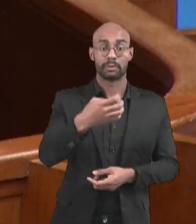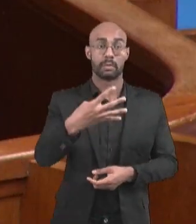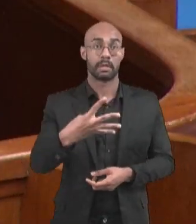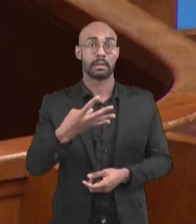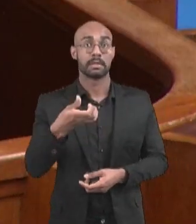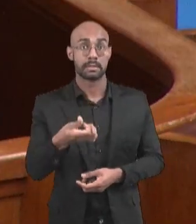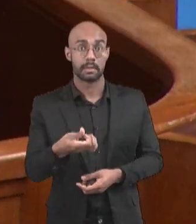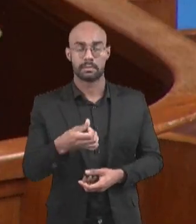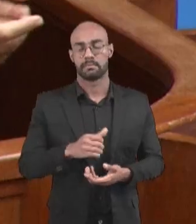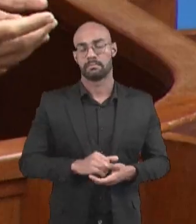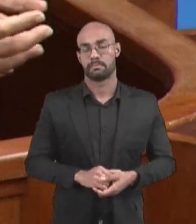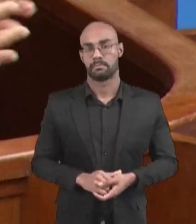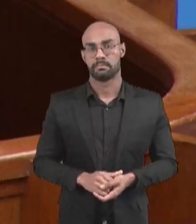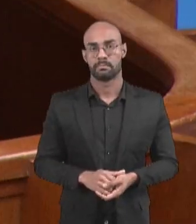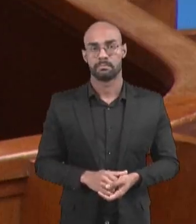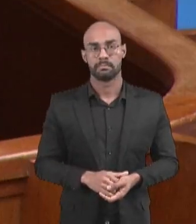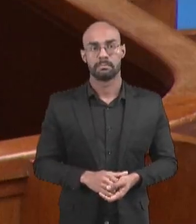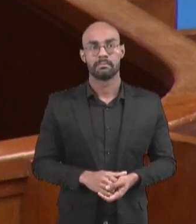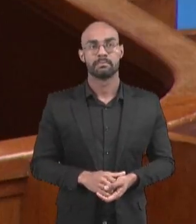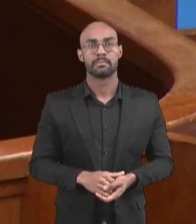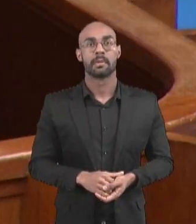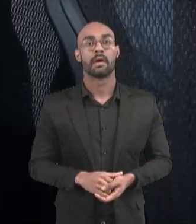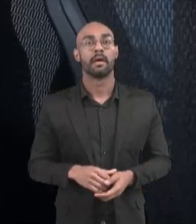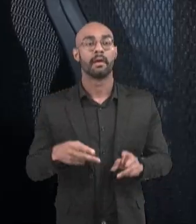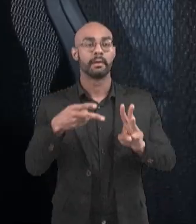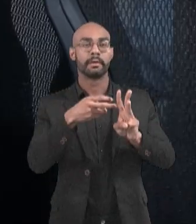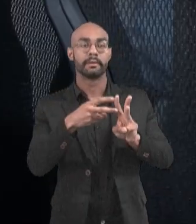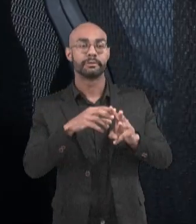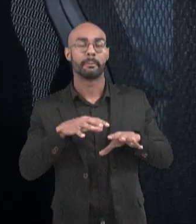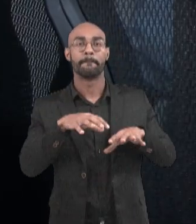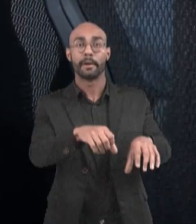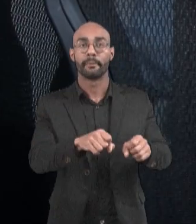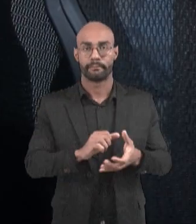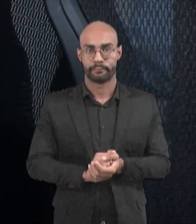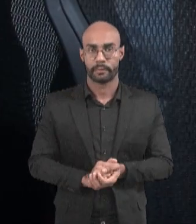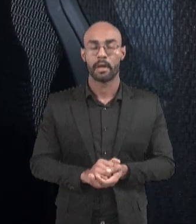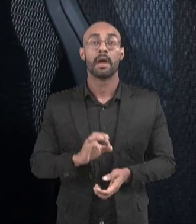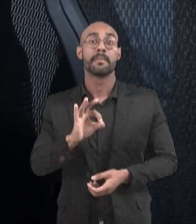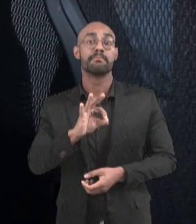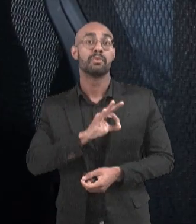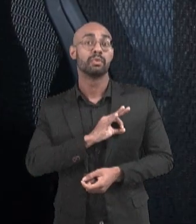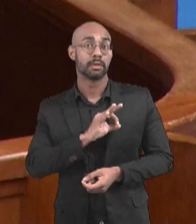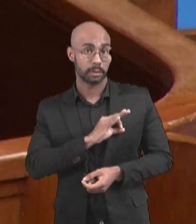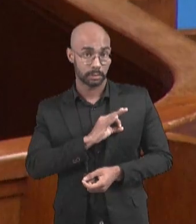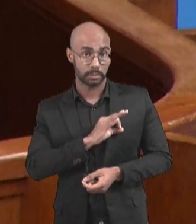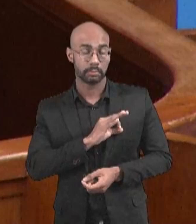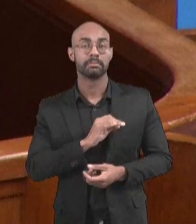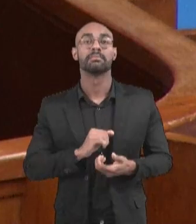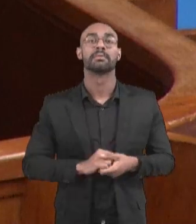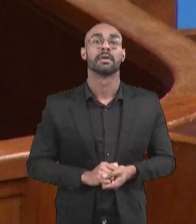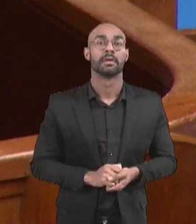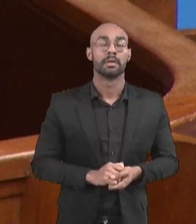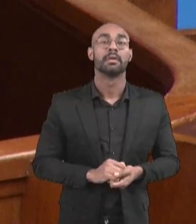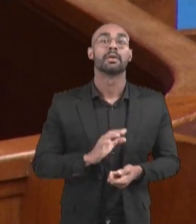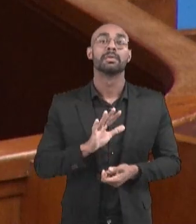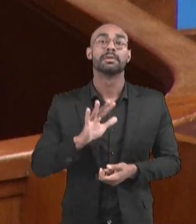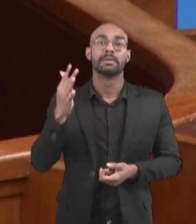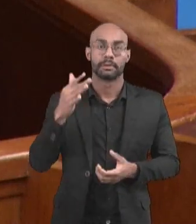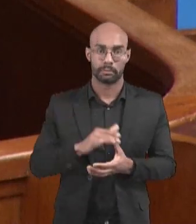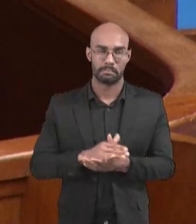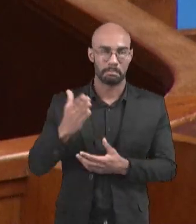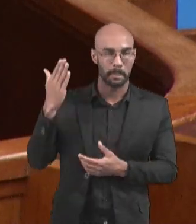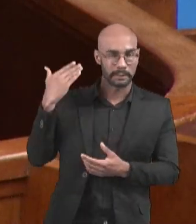1846, foram lá e entraram na fazenda. A polícia pegou do Estado e tirou. Sabe o que aconteceu?